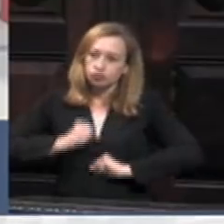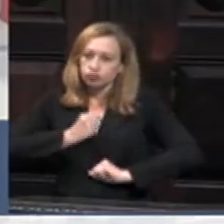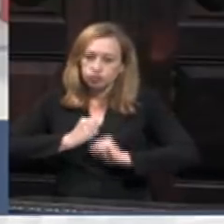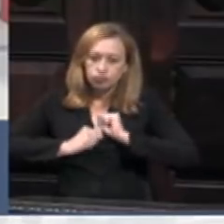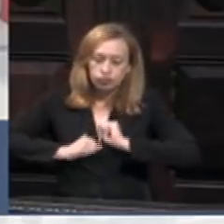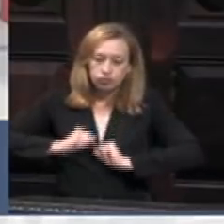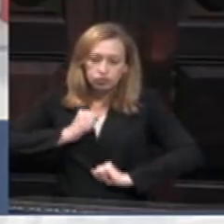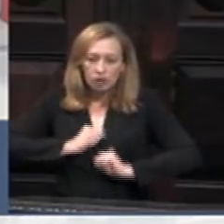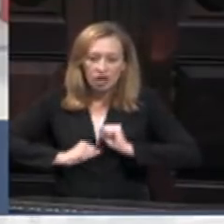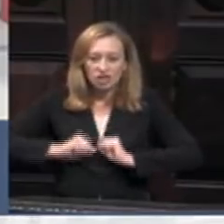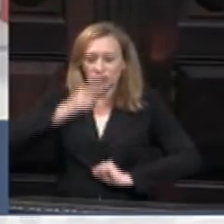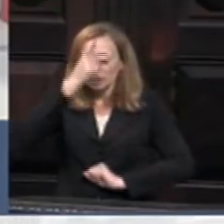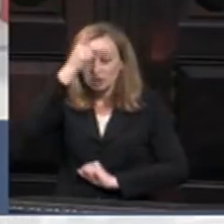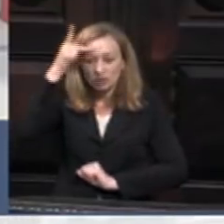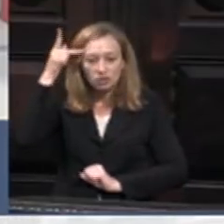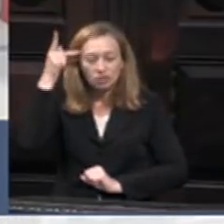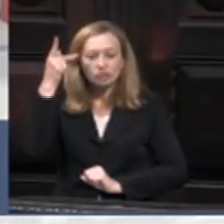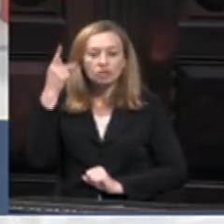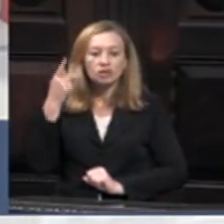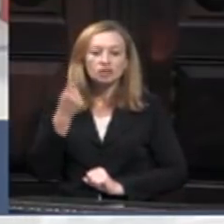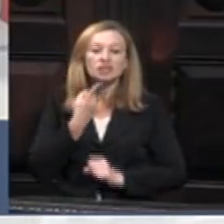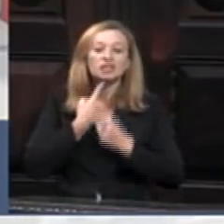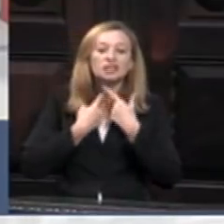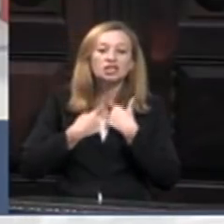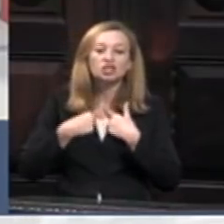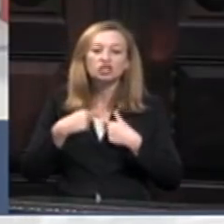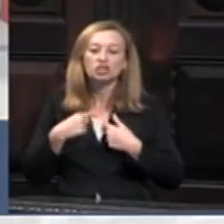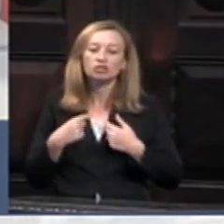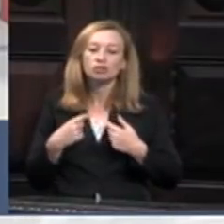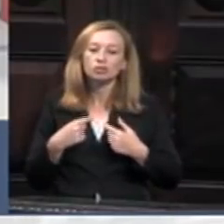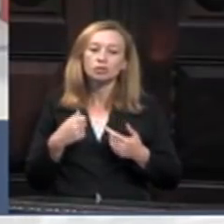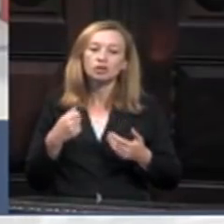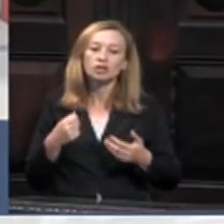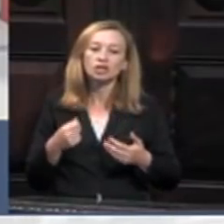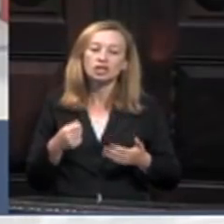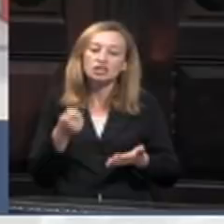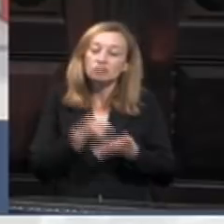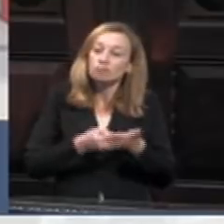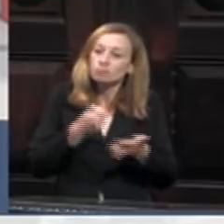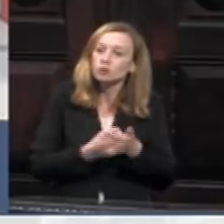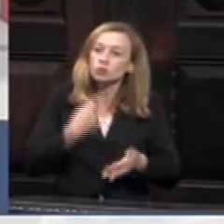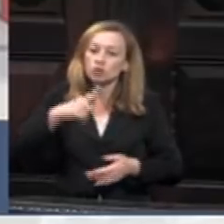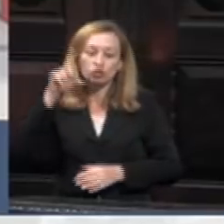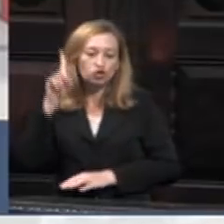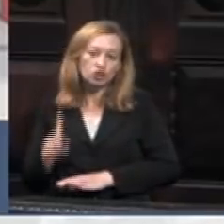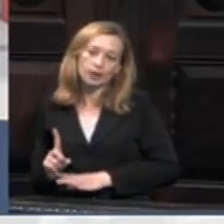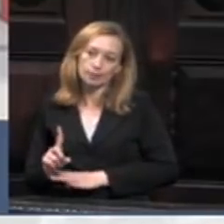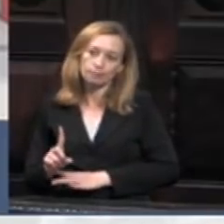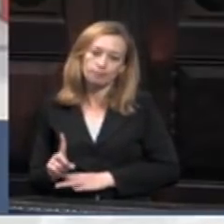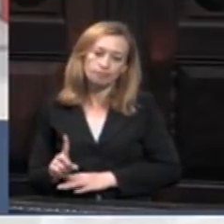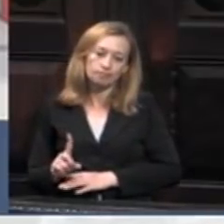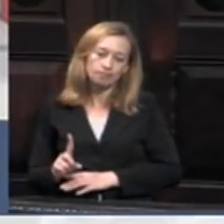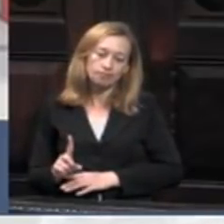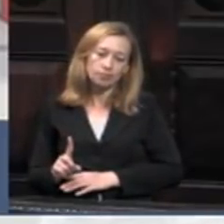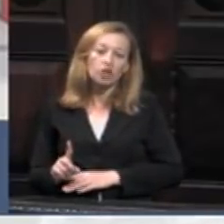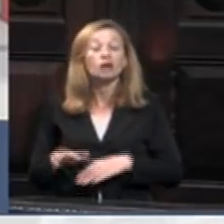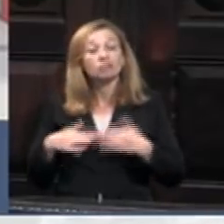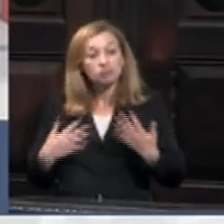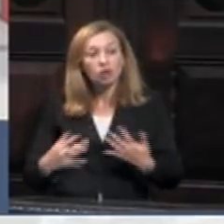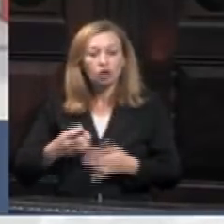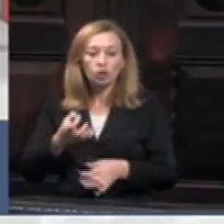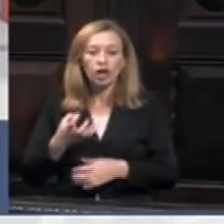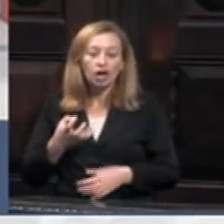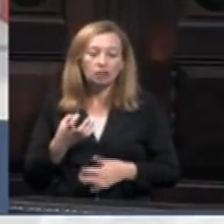do pessoal que reivindica um direito. Então, uma isonomia, inclusive. Então, eu